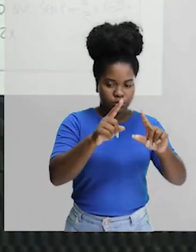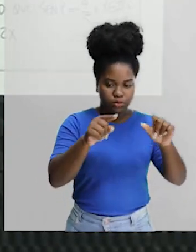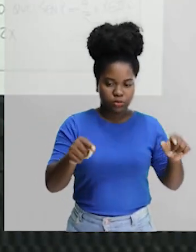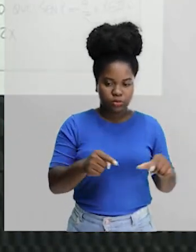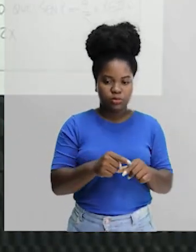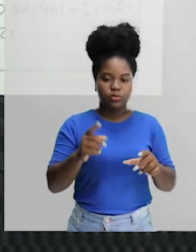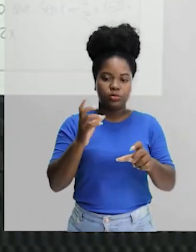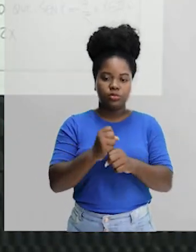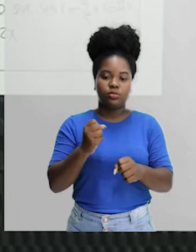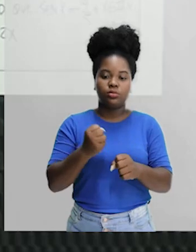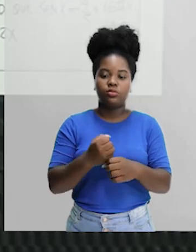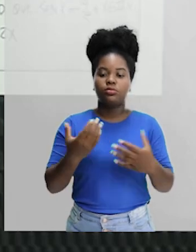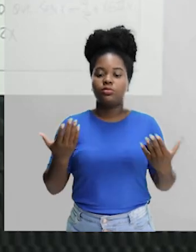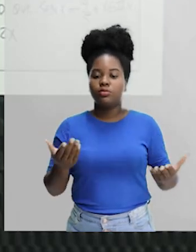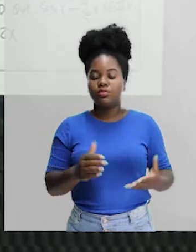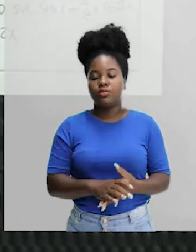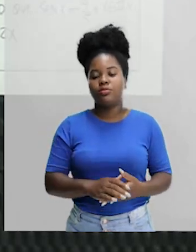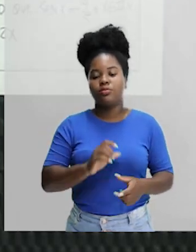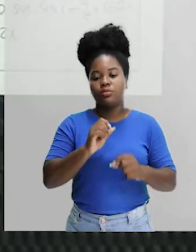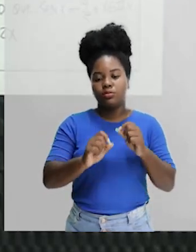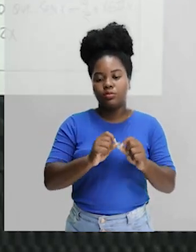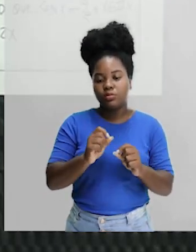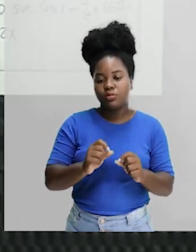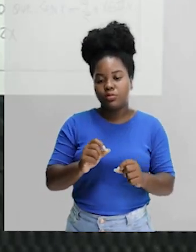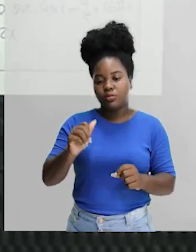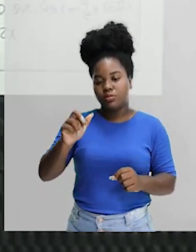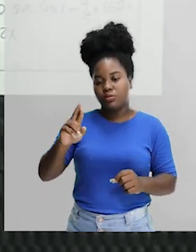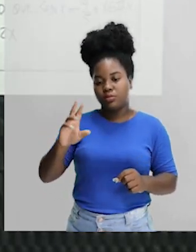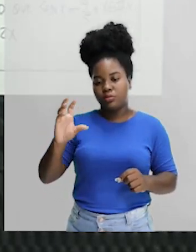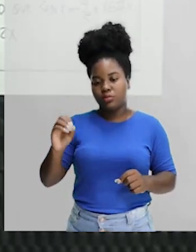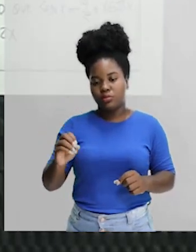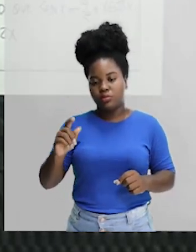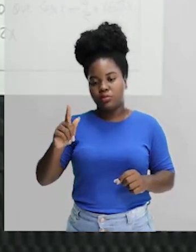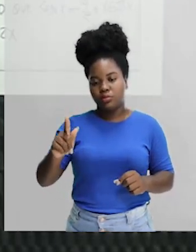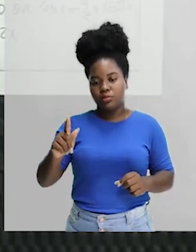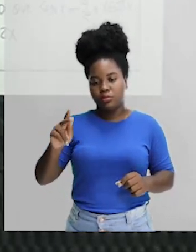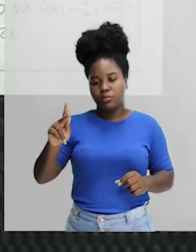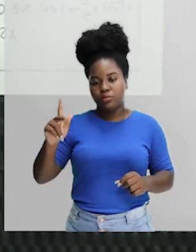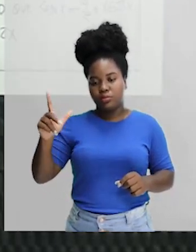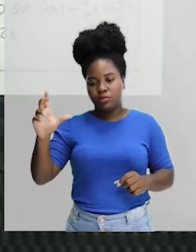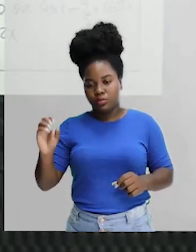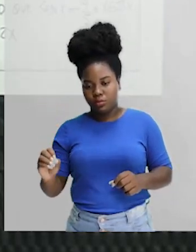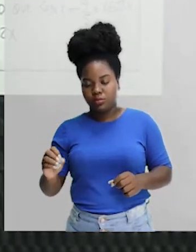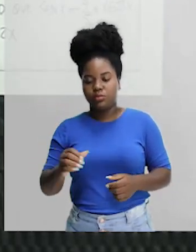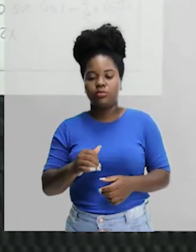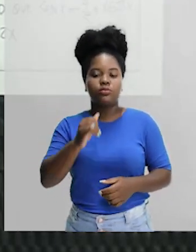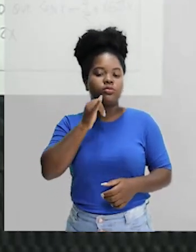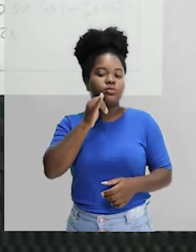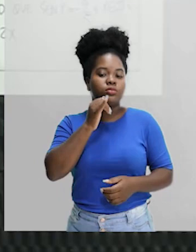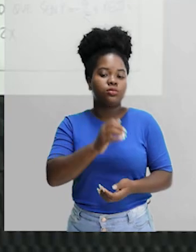arco duplo. Né? Por exemplo, se eu quero calcular o cosseno de 2A,